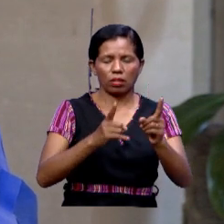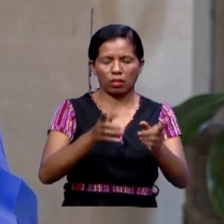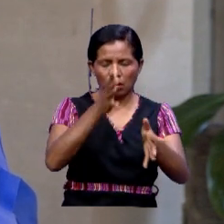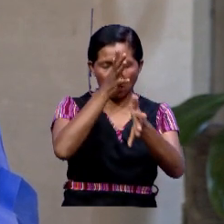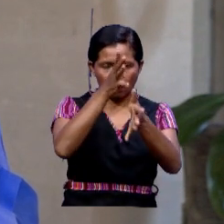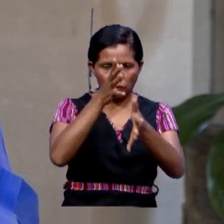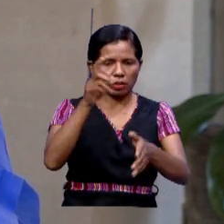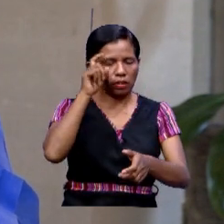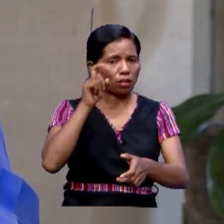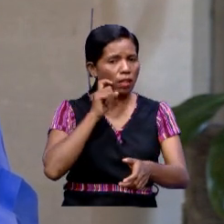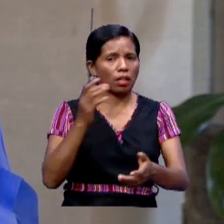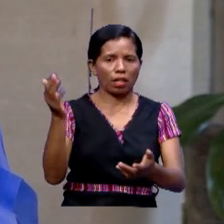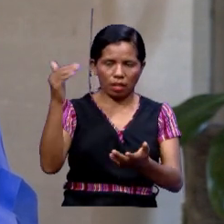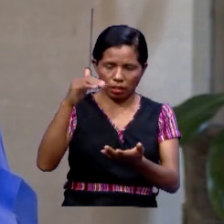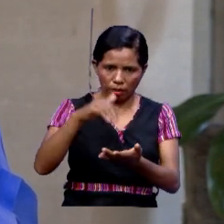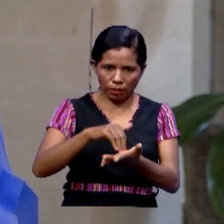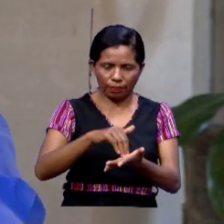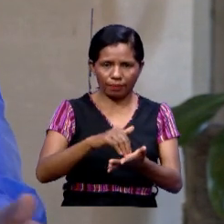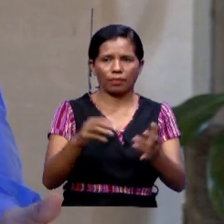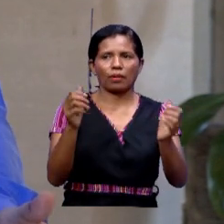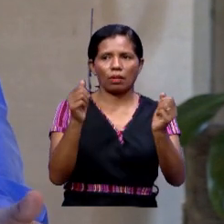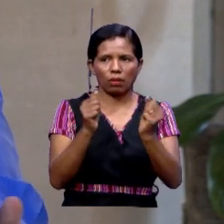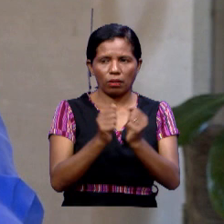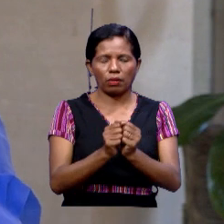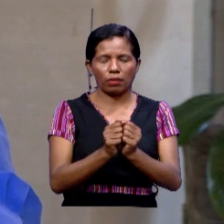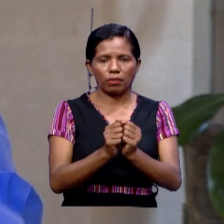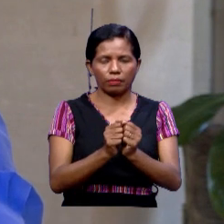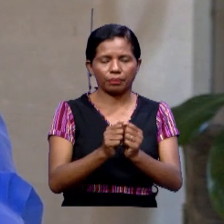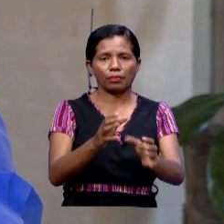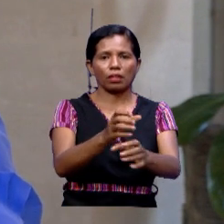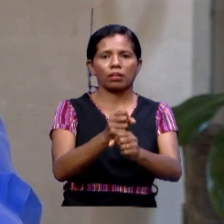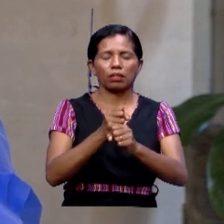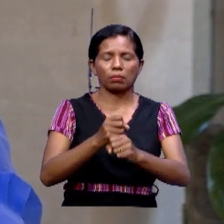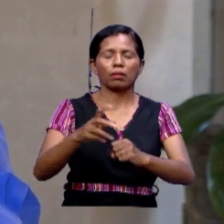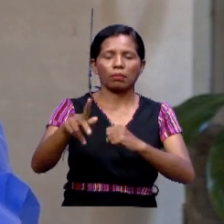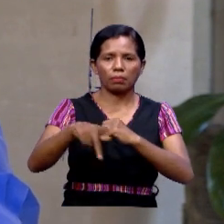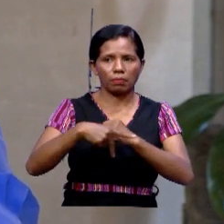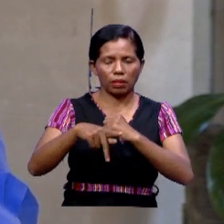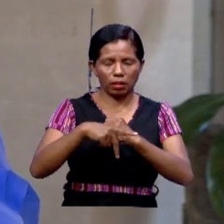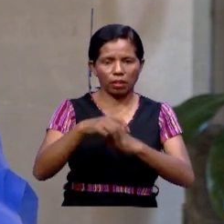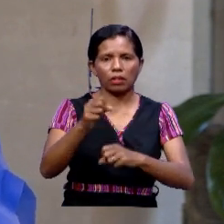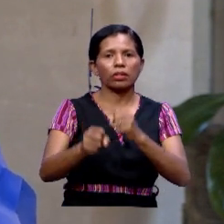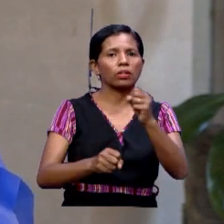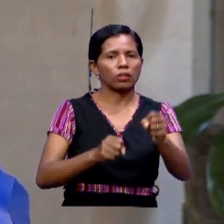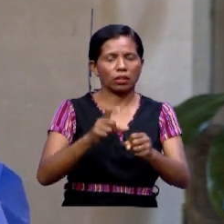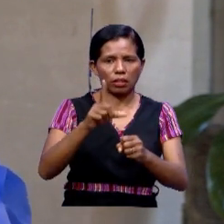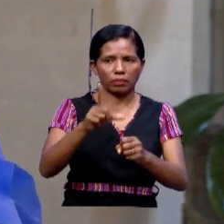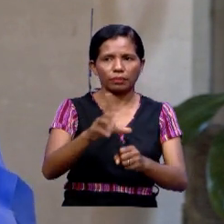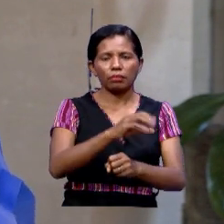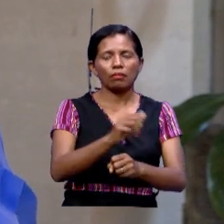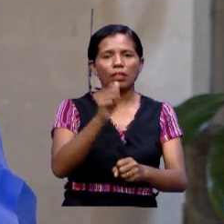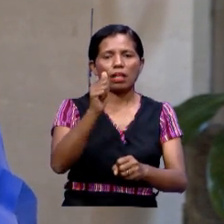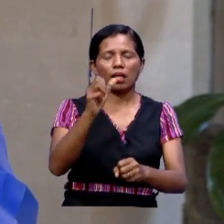Lidatão e o em cima o partido, Socialista, o